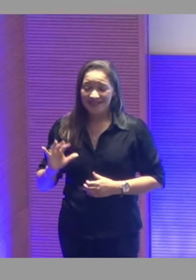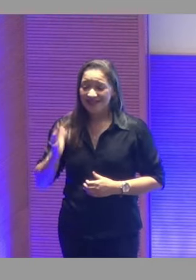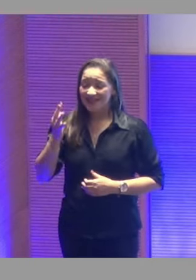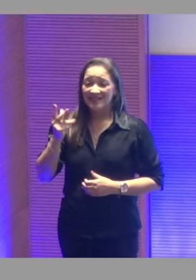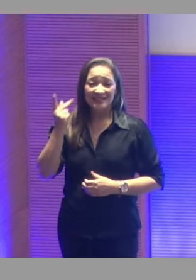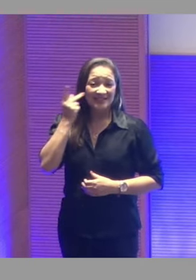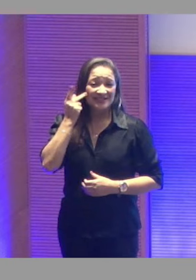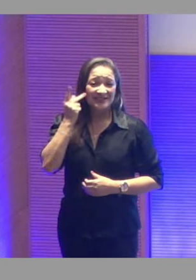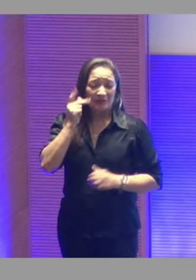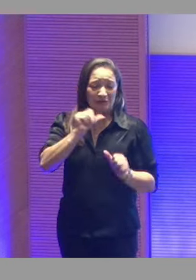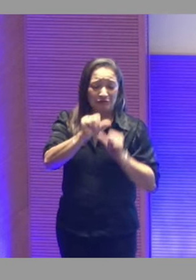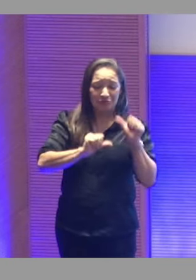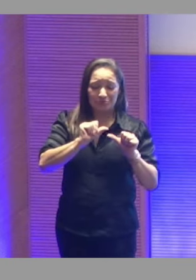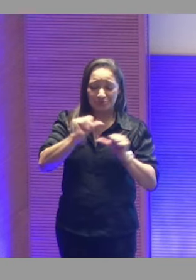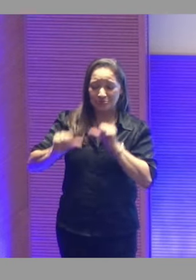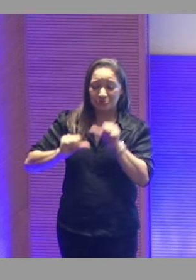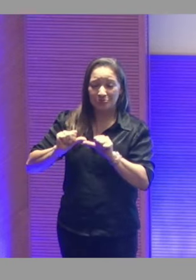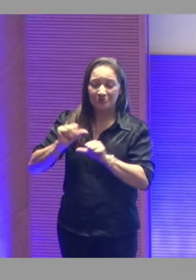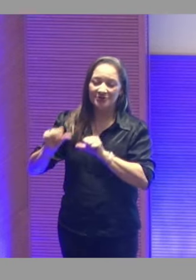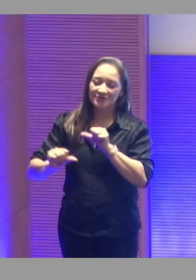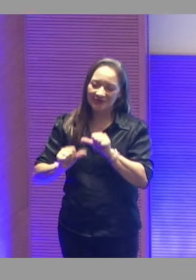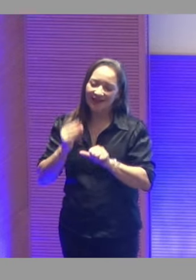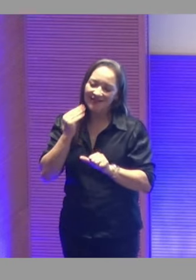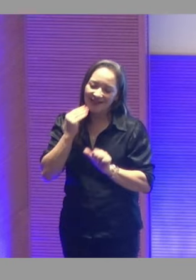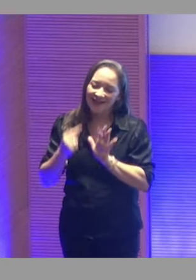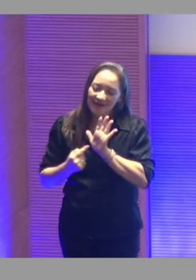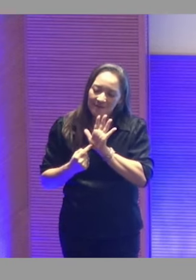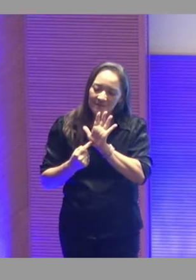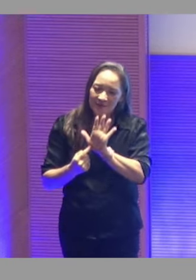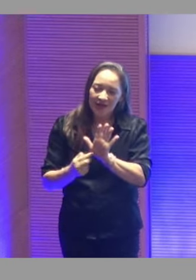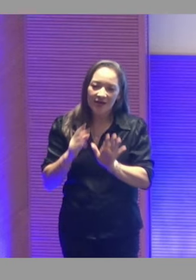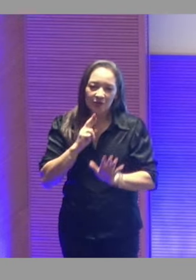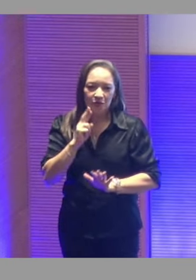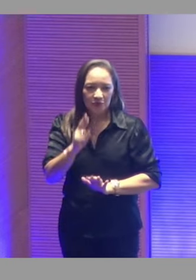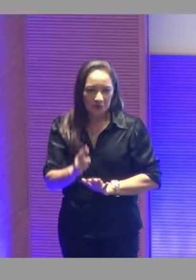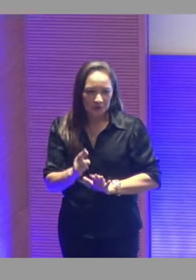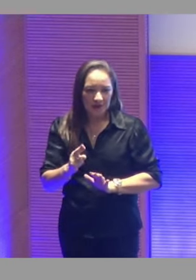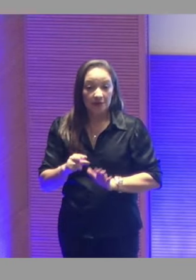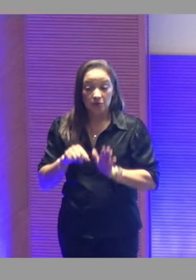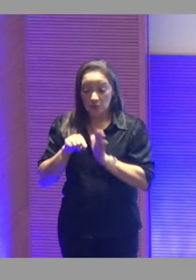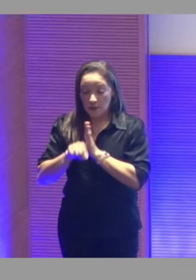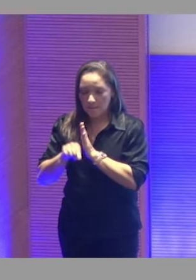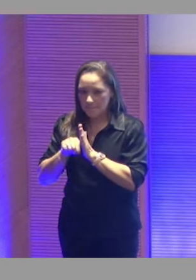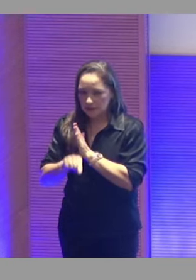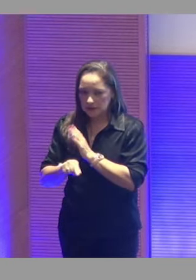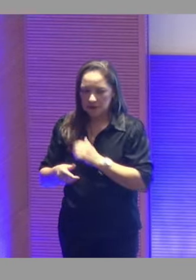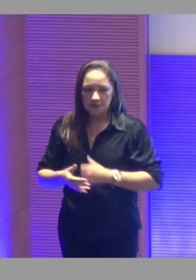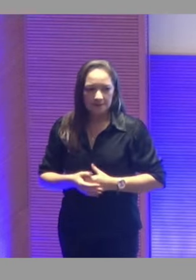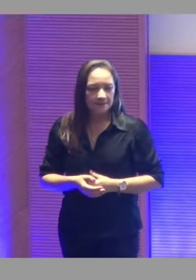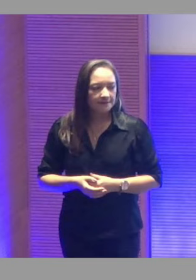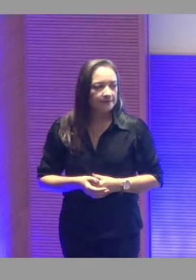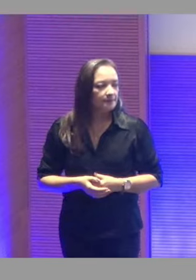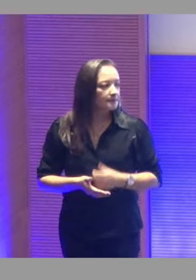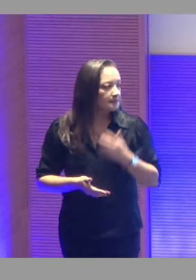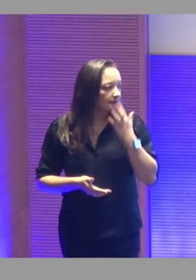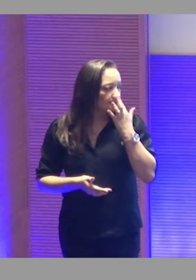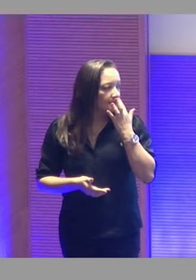eh mas vamos ver se eu consigo apresentar para vocês os resultados da nossa sondagem Deixa eu ver se eu